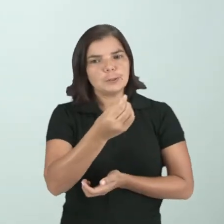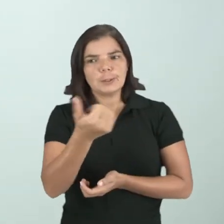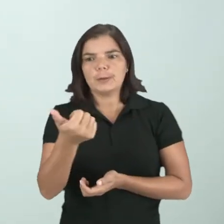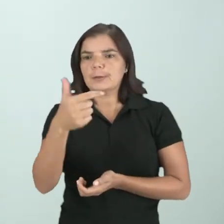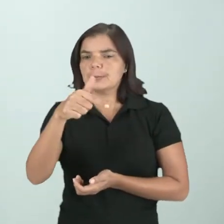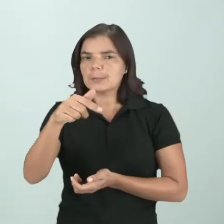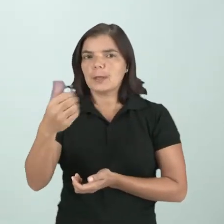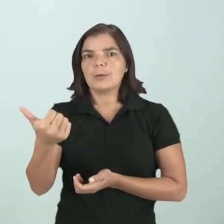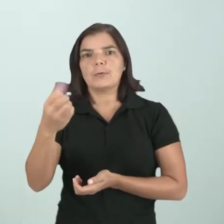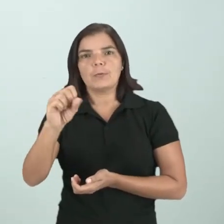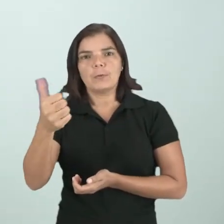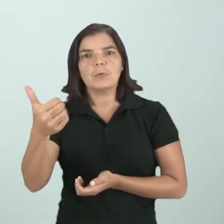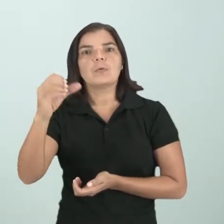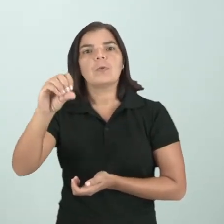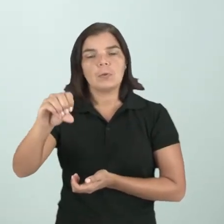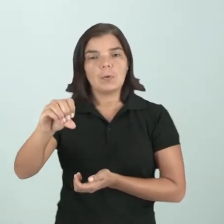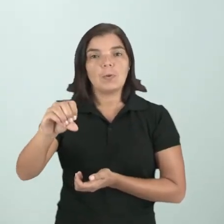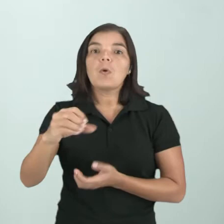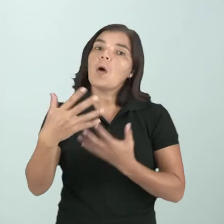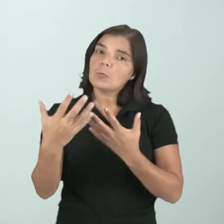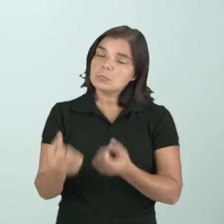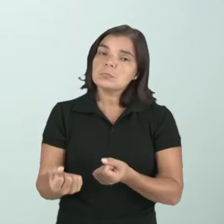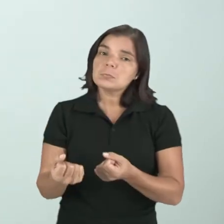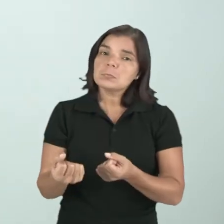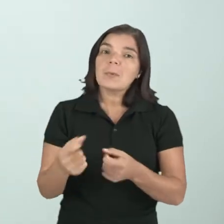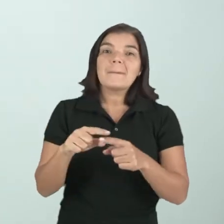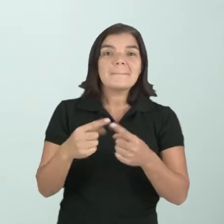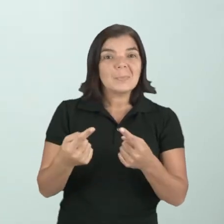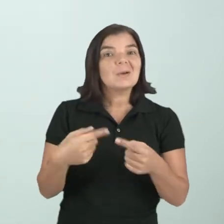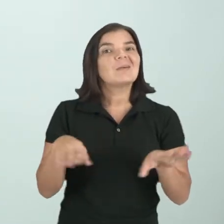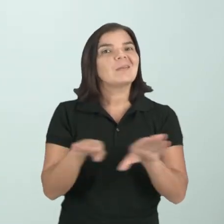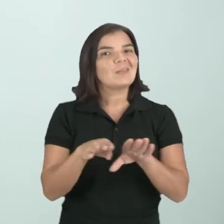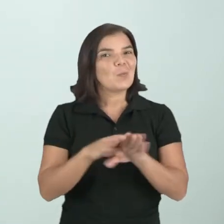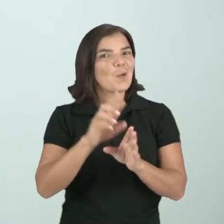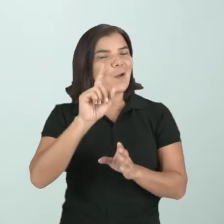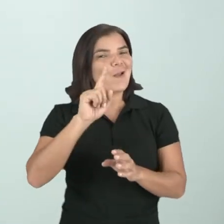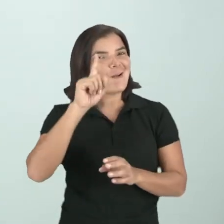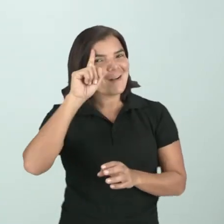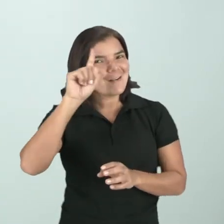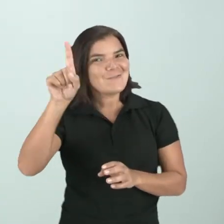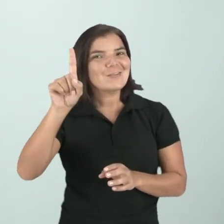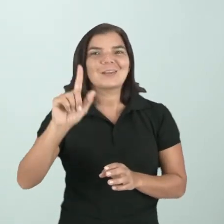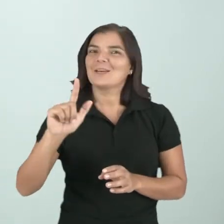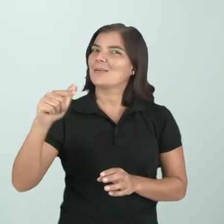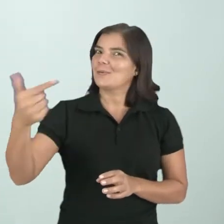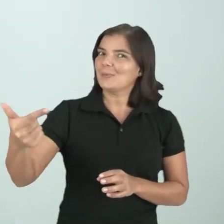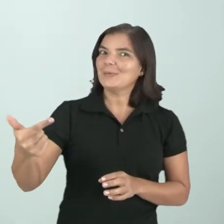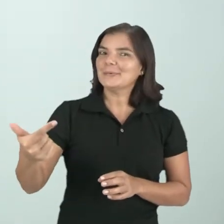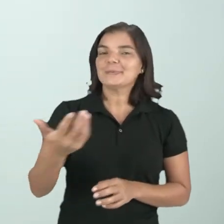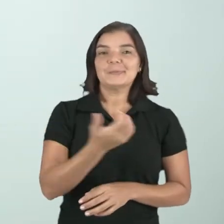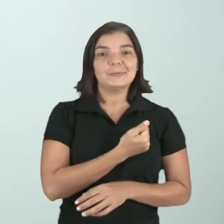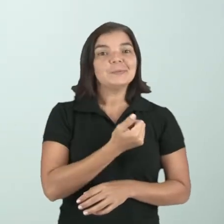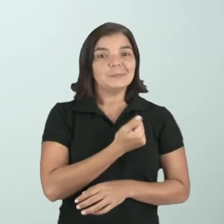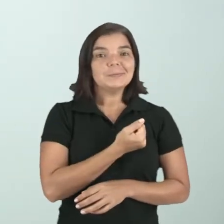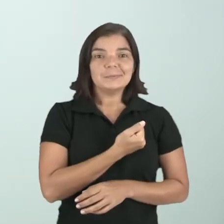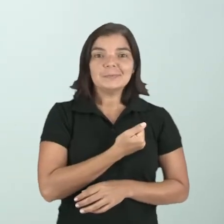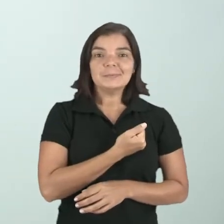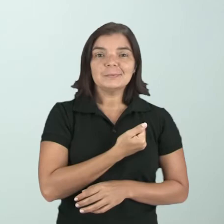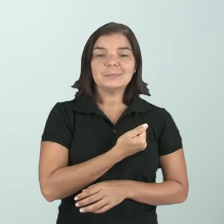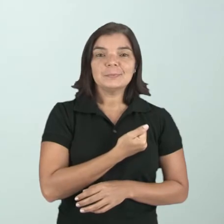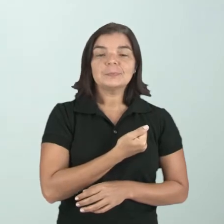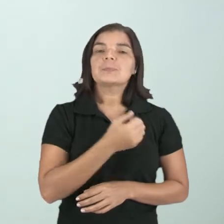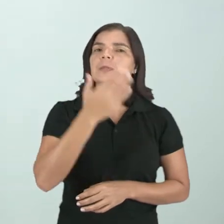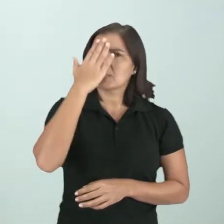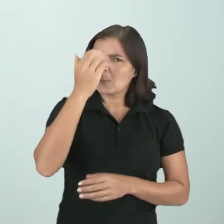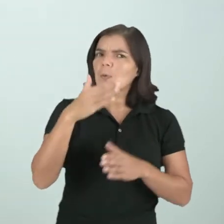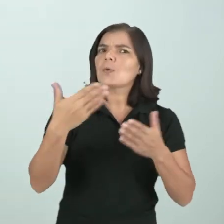17, 18, 19. É um padrão aceitável. Mas eu também posso criar um outro padrão para determinar o próximo termo dessa sequência.